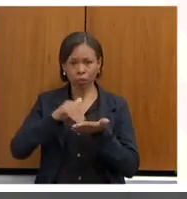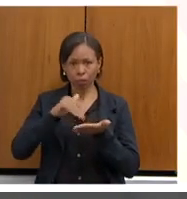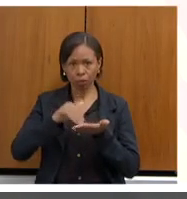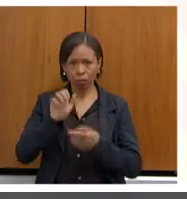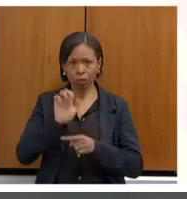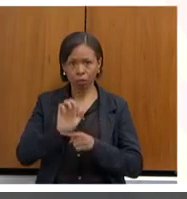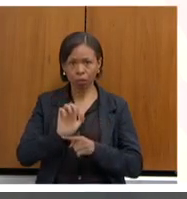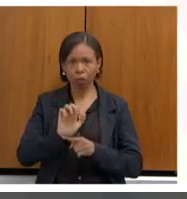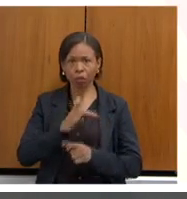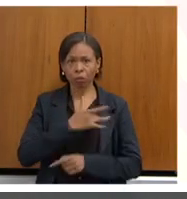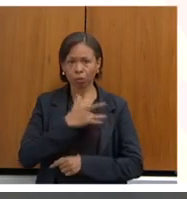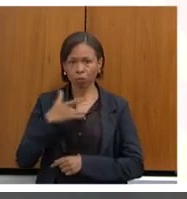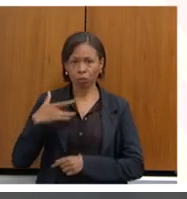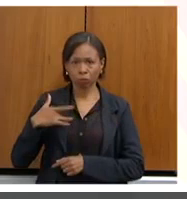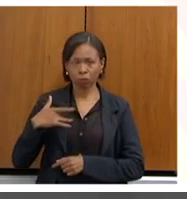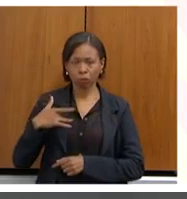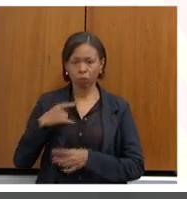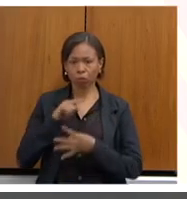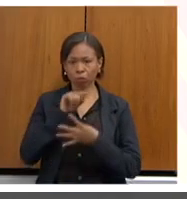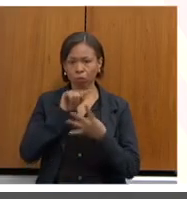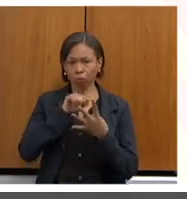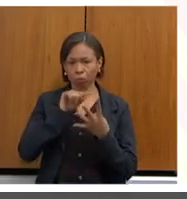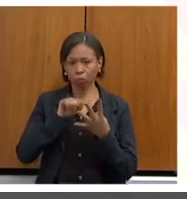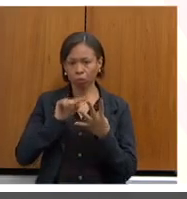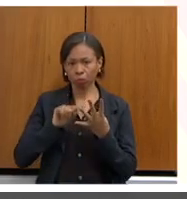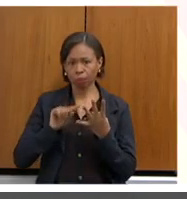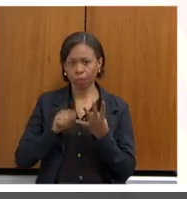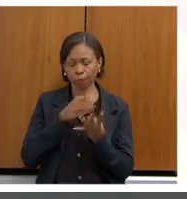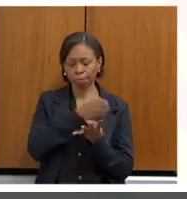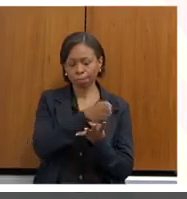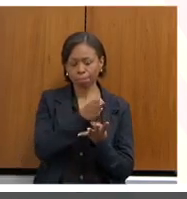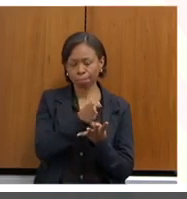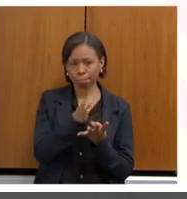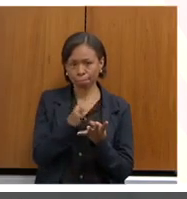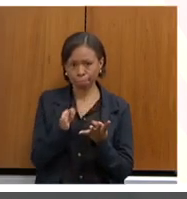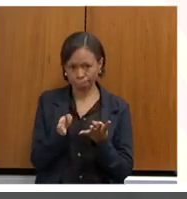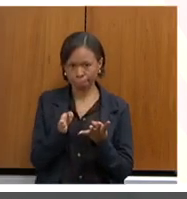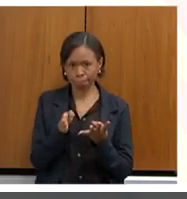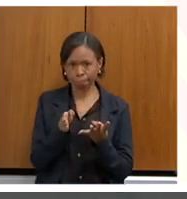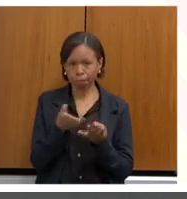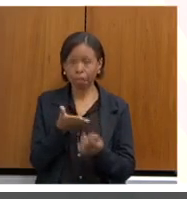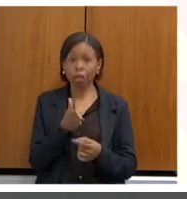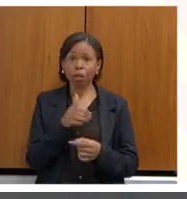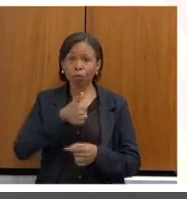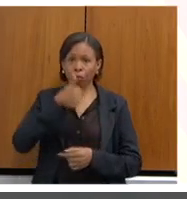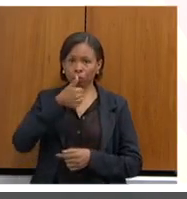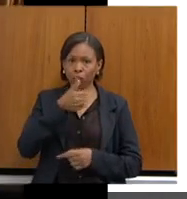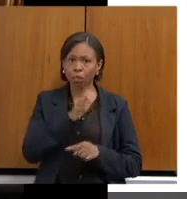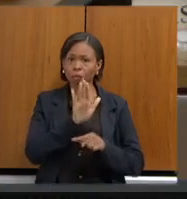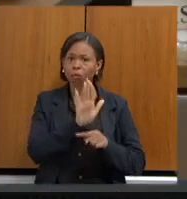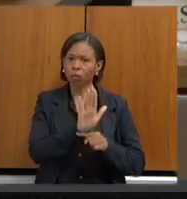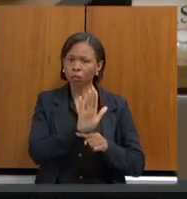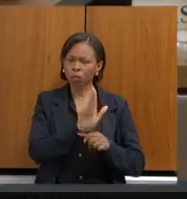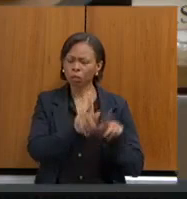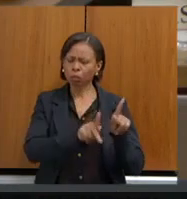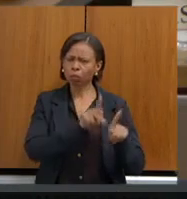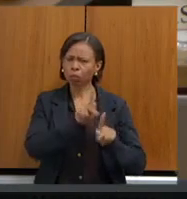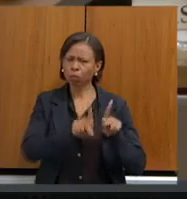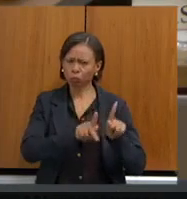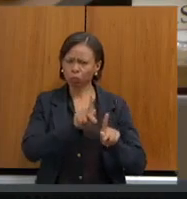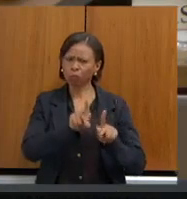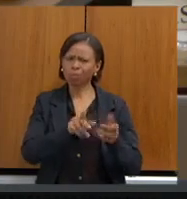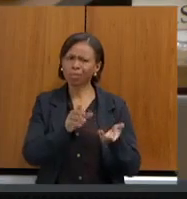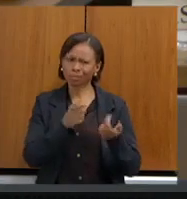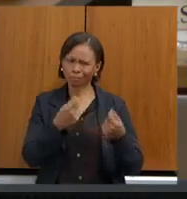de oração balizando As Nossas ações estão assistência à população vulnerável período que nós